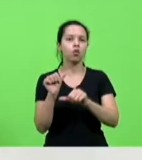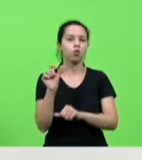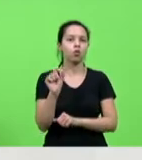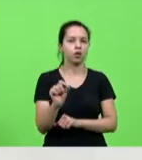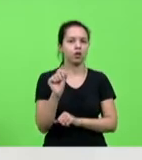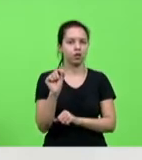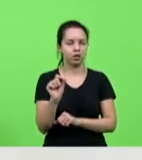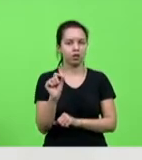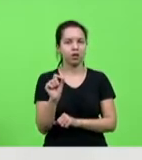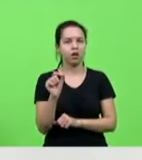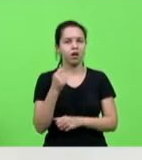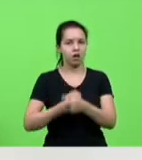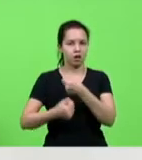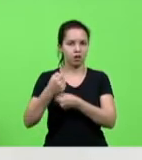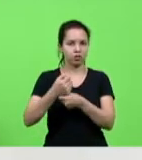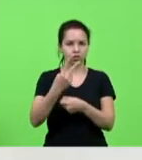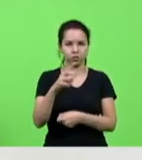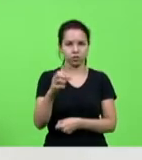2016 não podia?